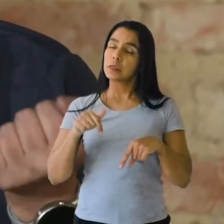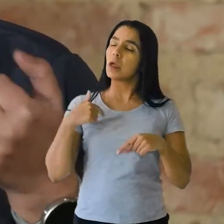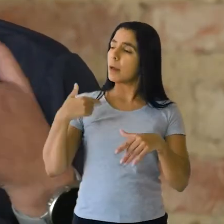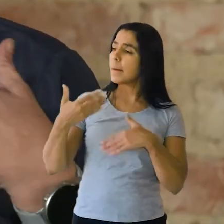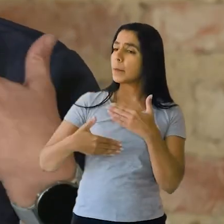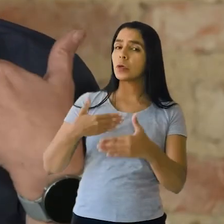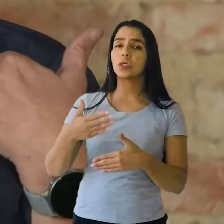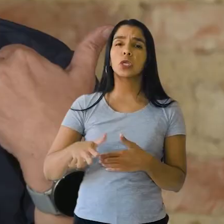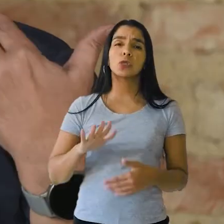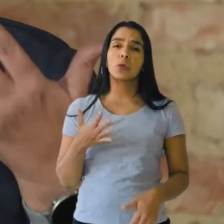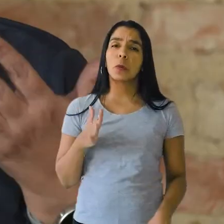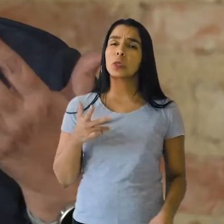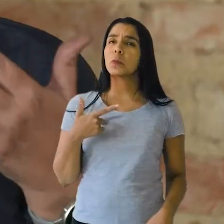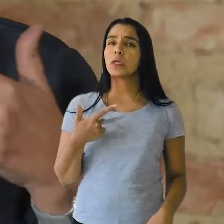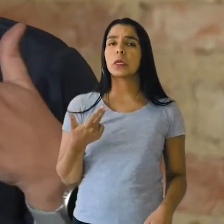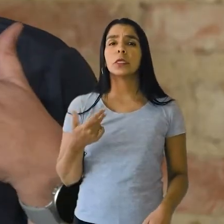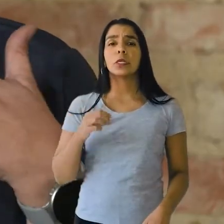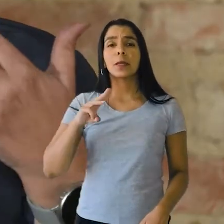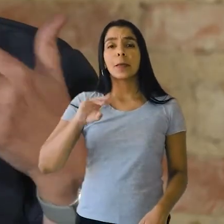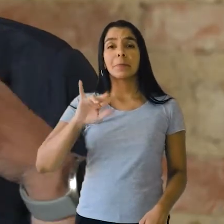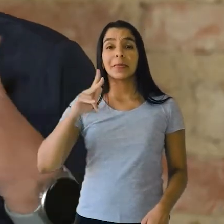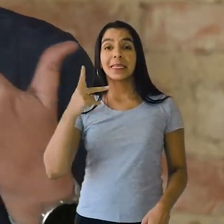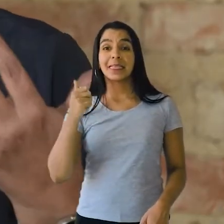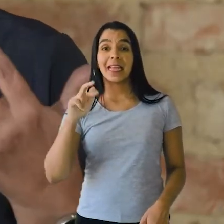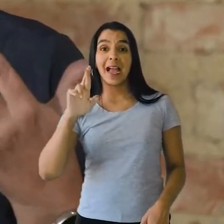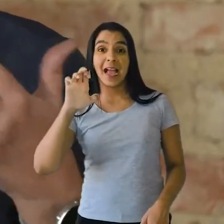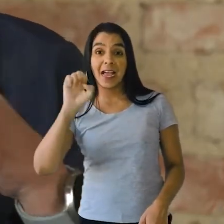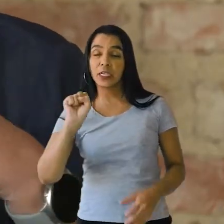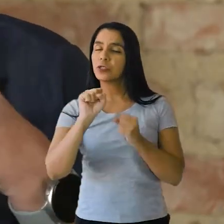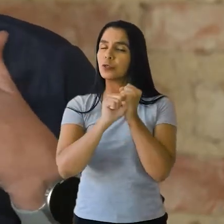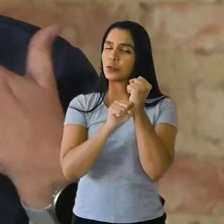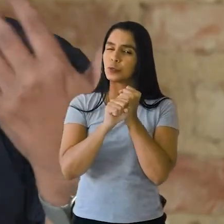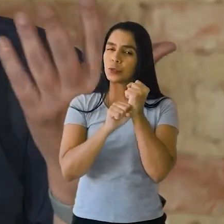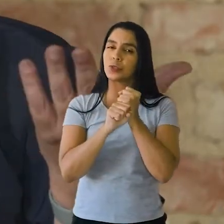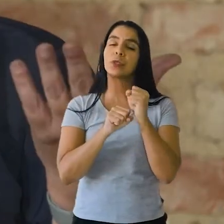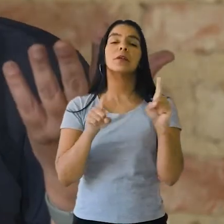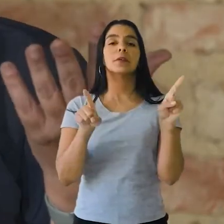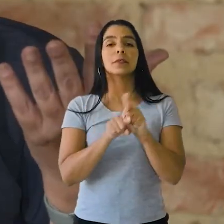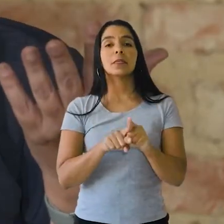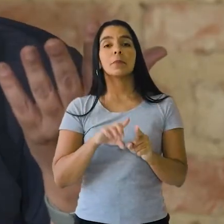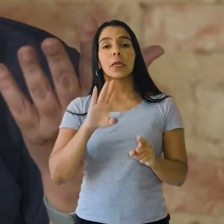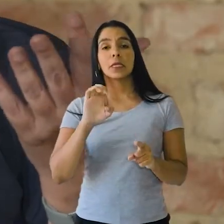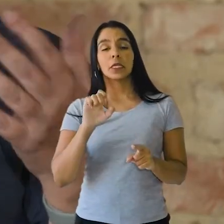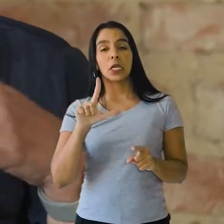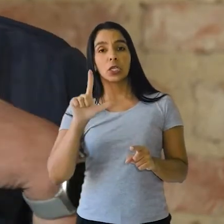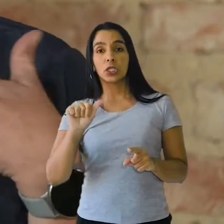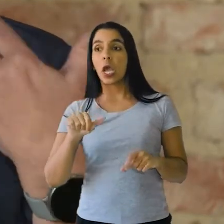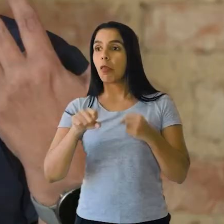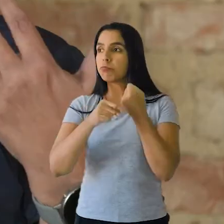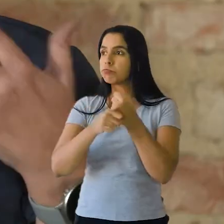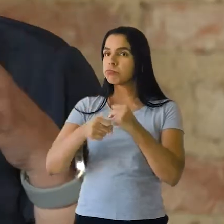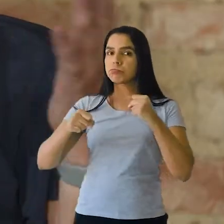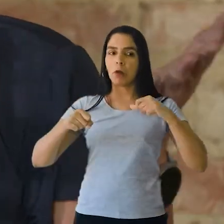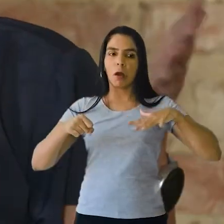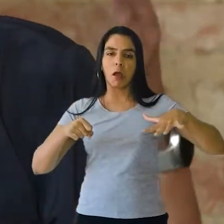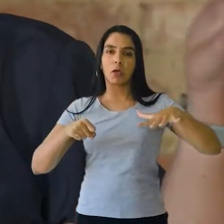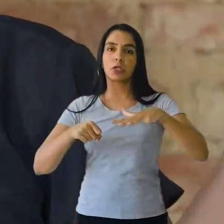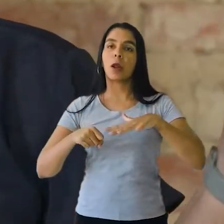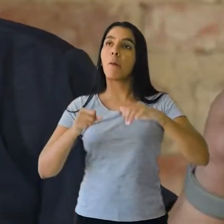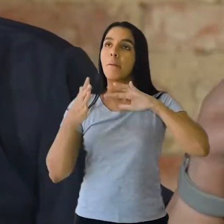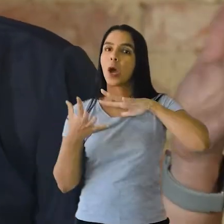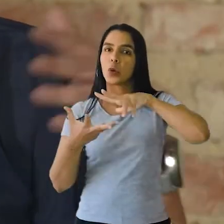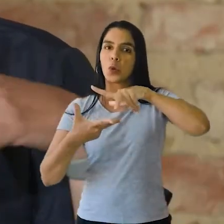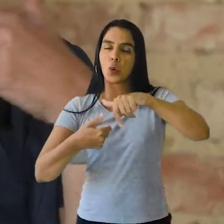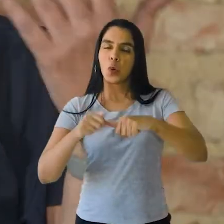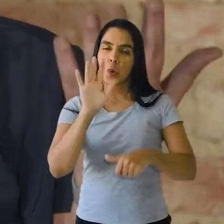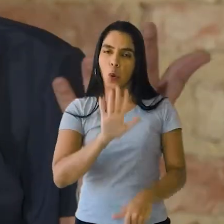com vocês, ou seja, são processos que são da ordem de, no mínimo, a ordem de milhares de anos e da escala do regional,